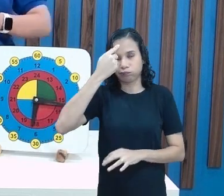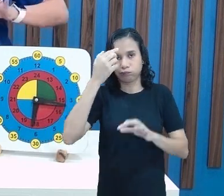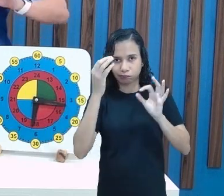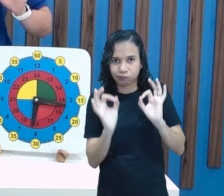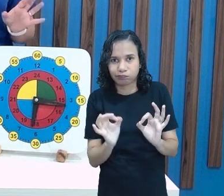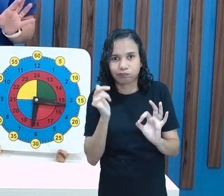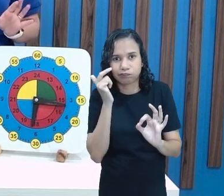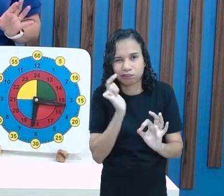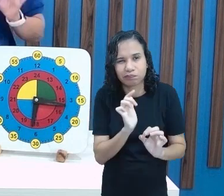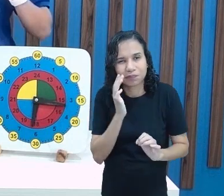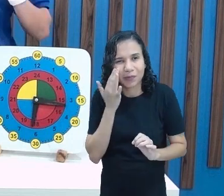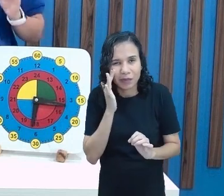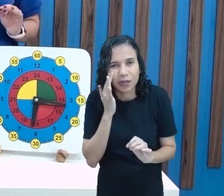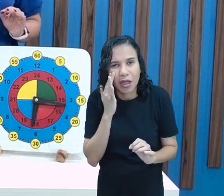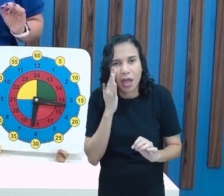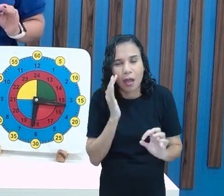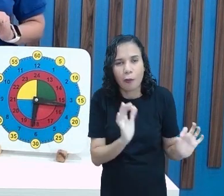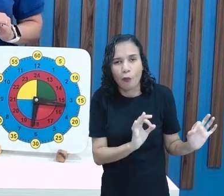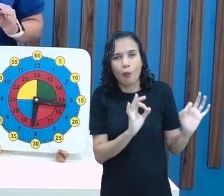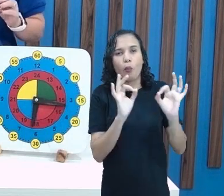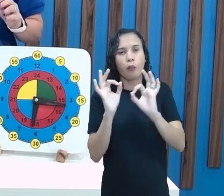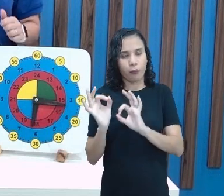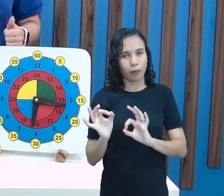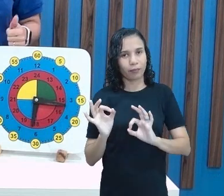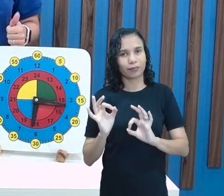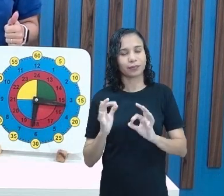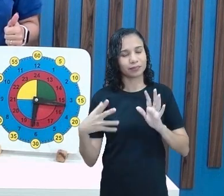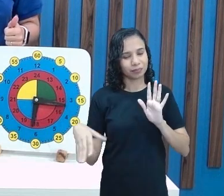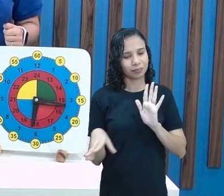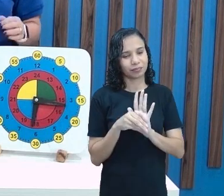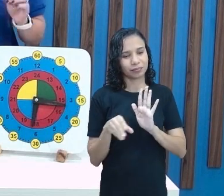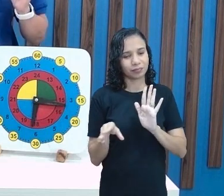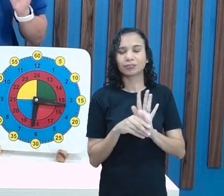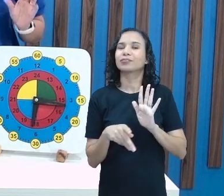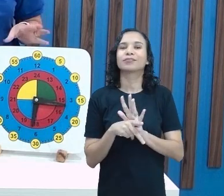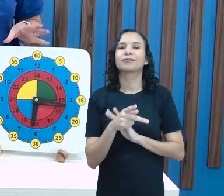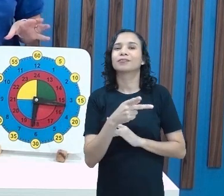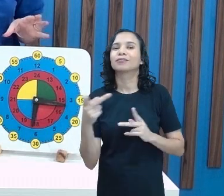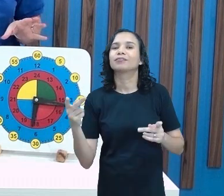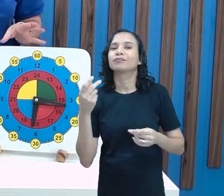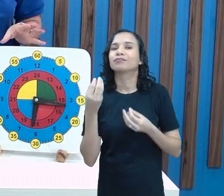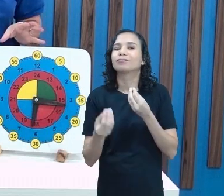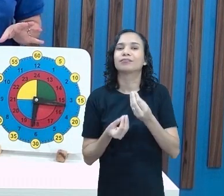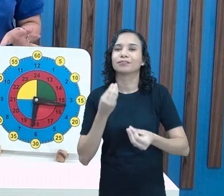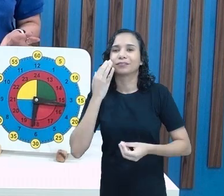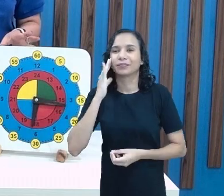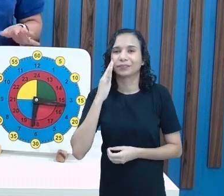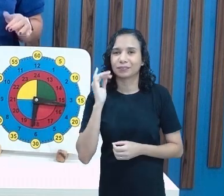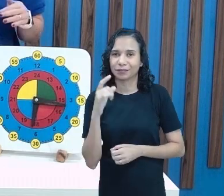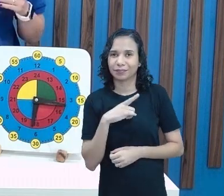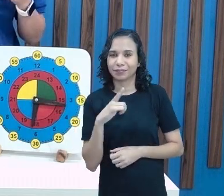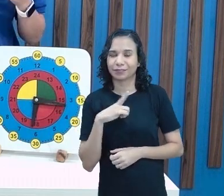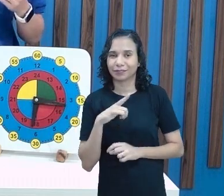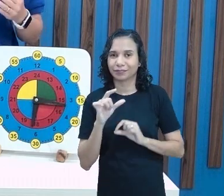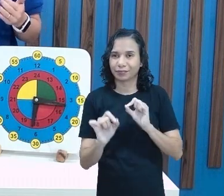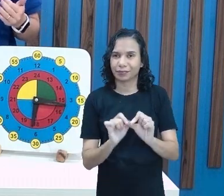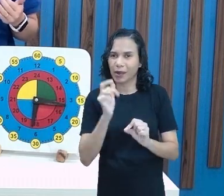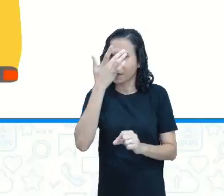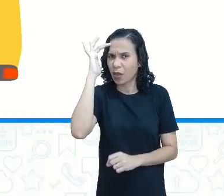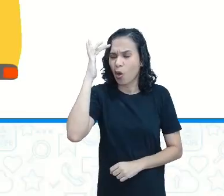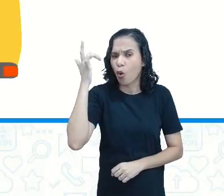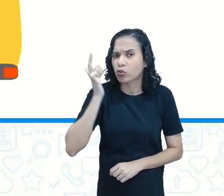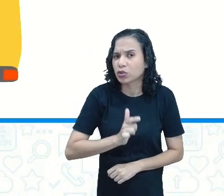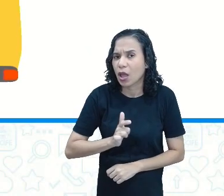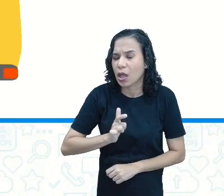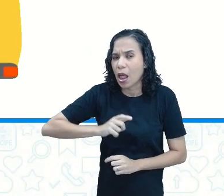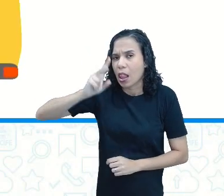Estão conseguindo entender? Estão acompanhando? Vai colocando aí no chat o que é que vocês estão entendendo, tá? Quem aí já consegue